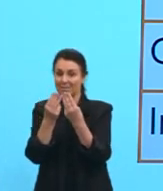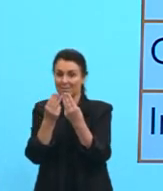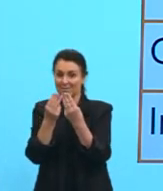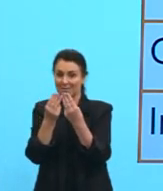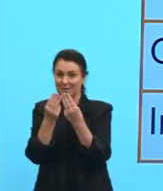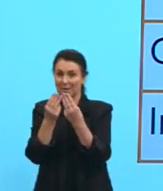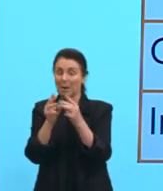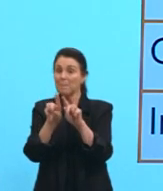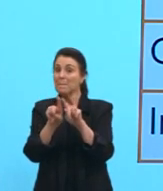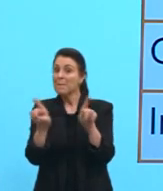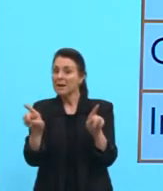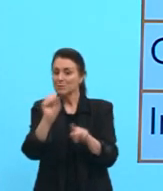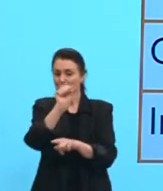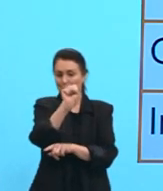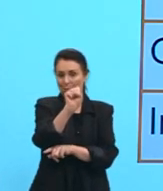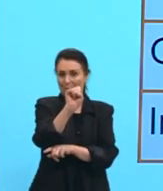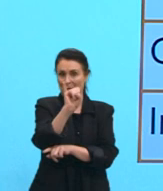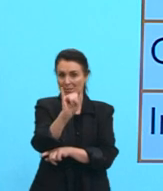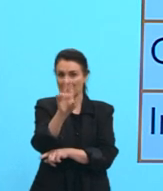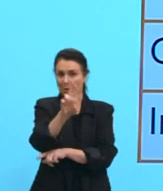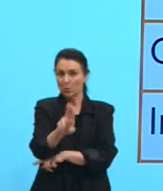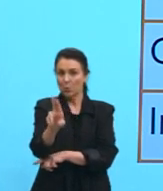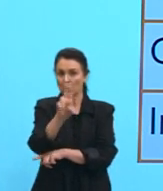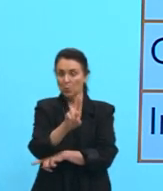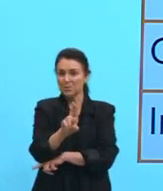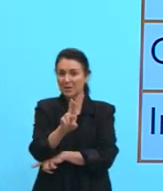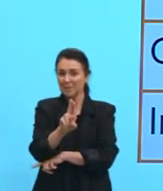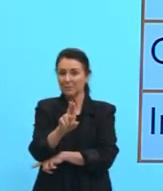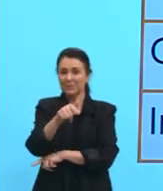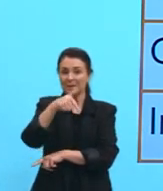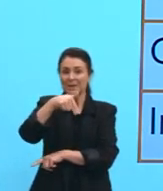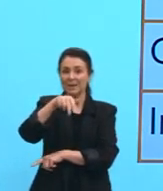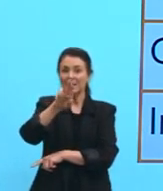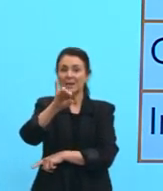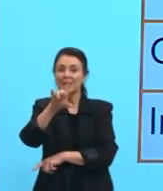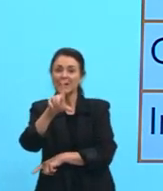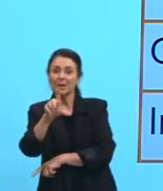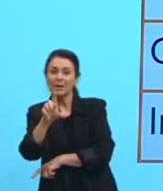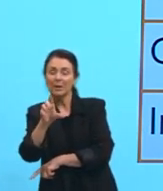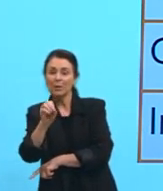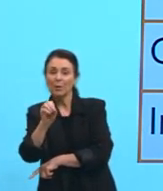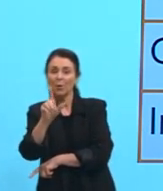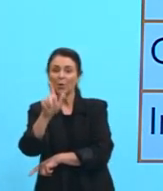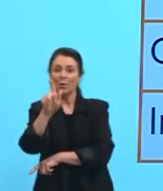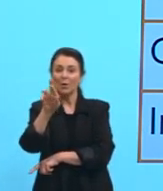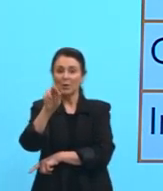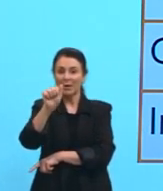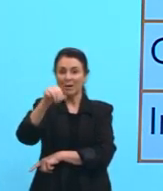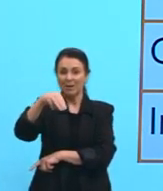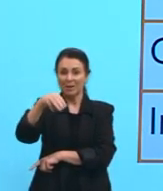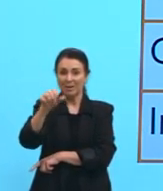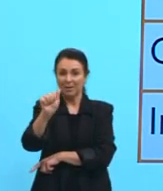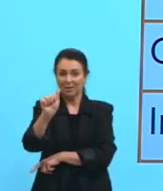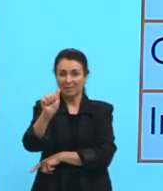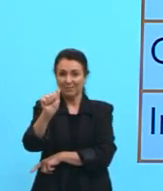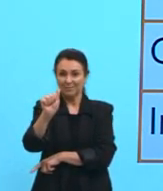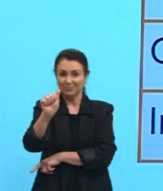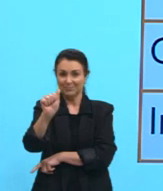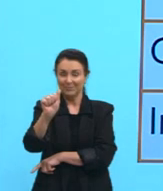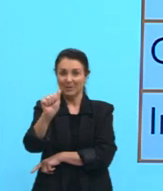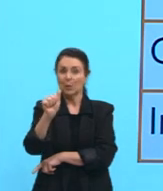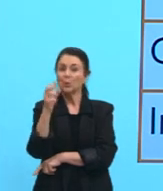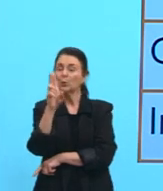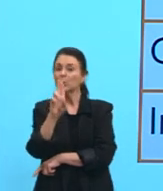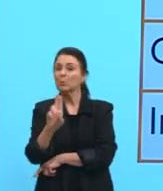que não é sim Eles escolheram adotar quilograma então a unidade é do s